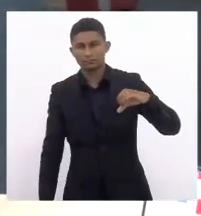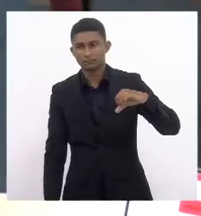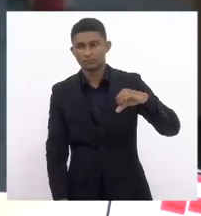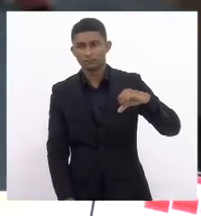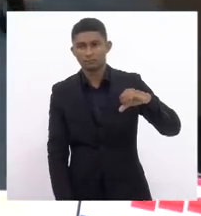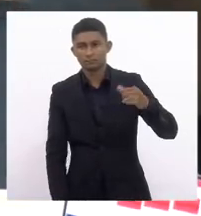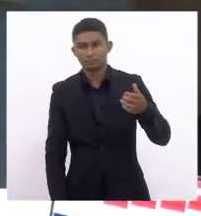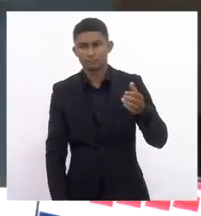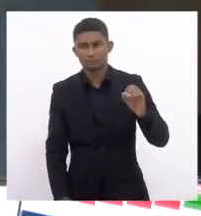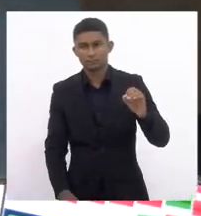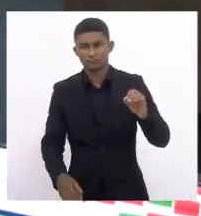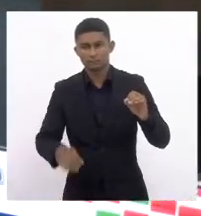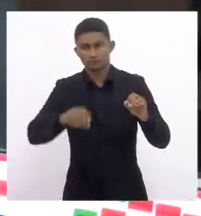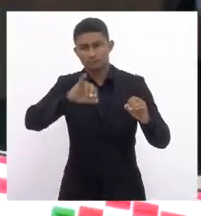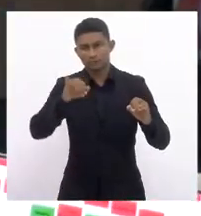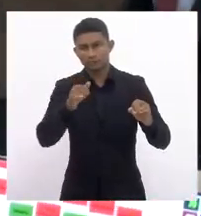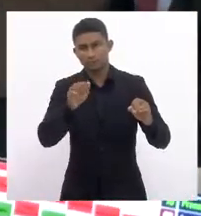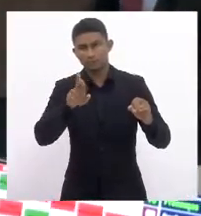Jari,